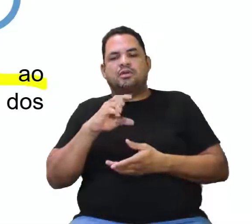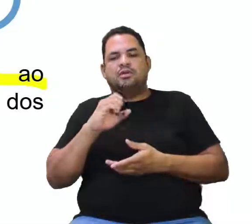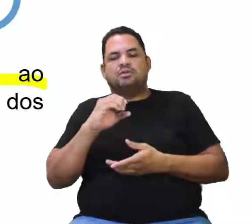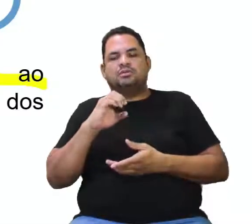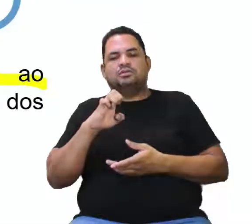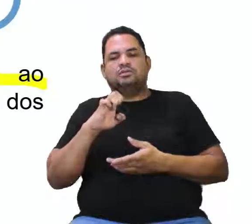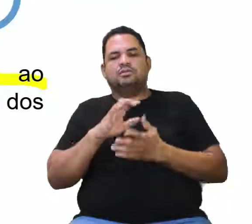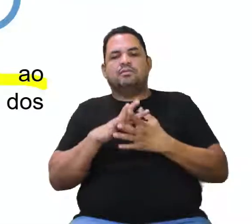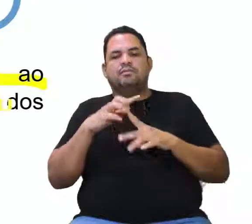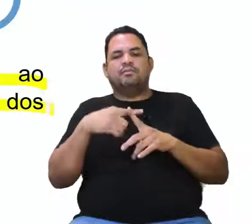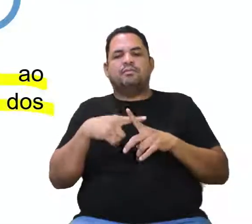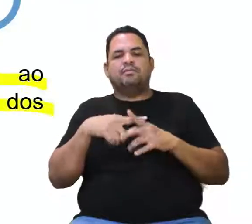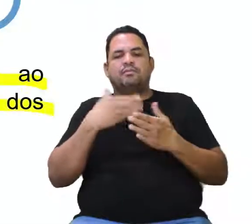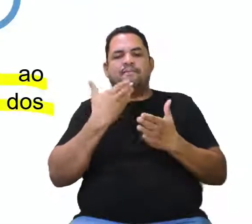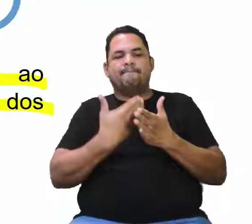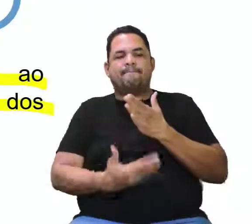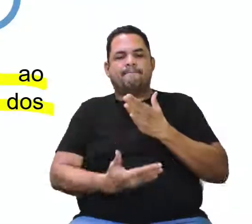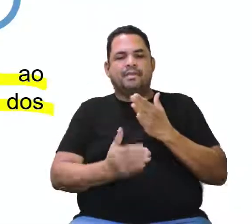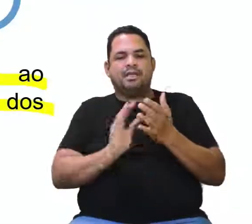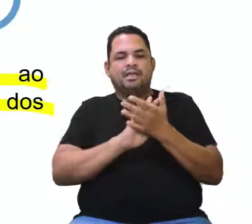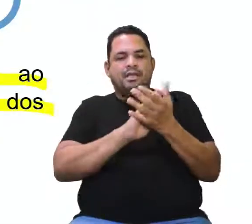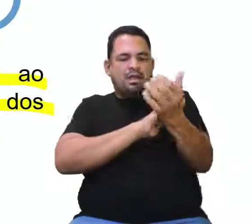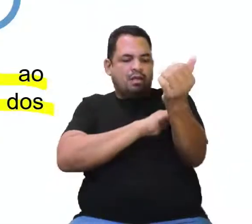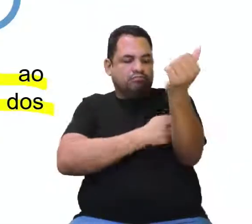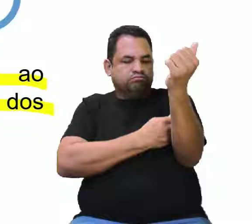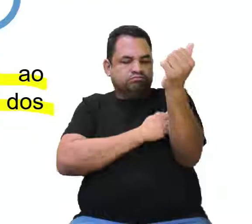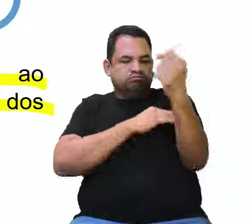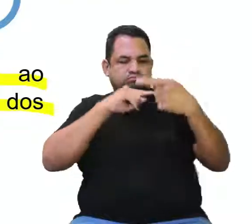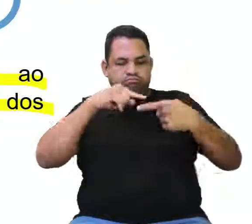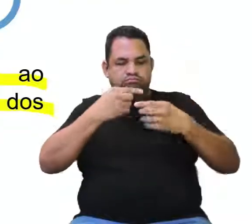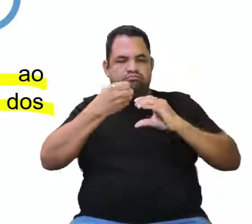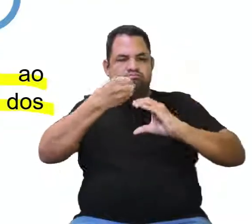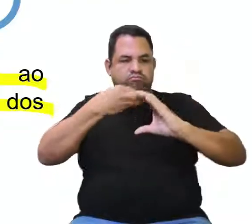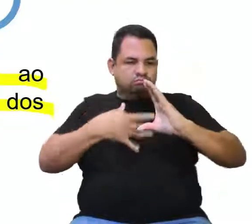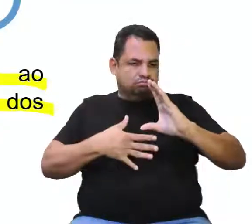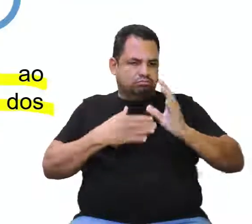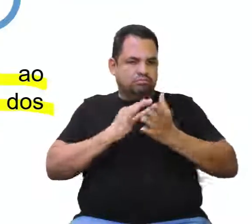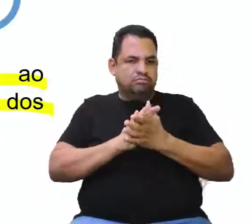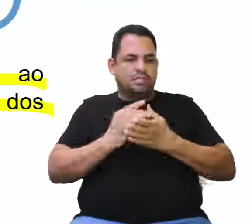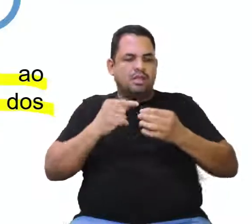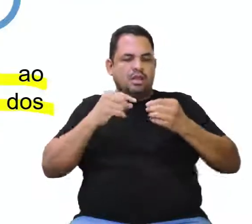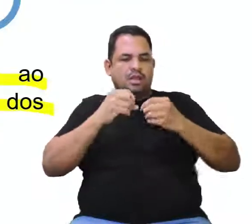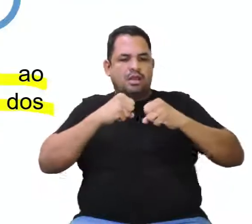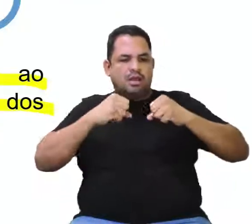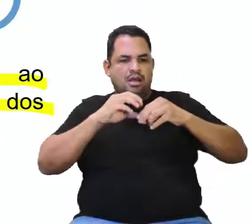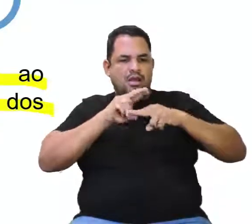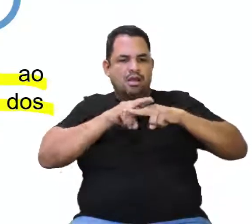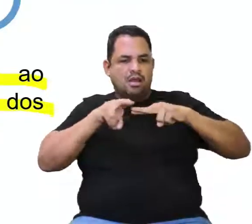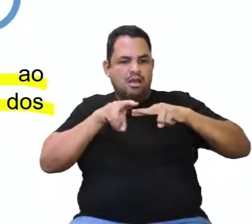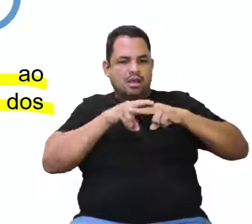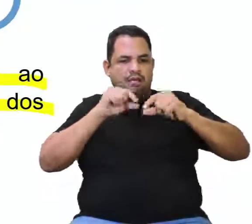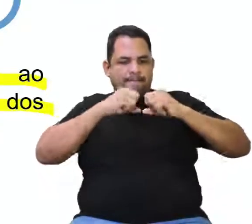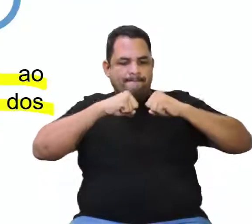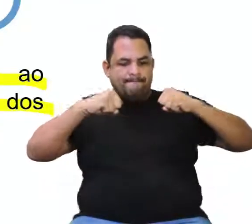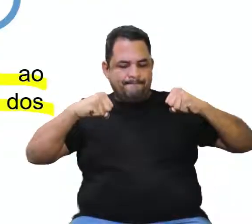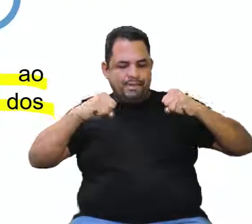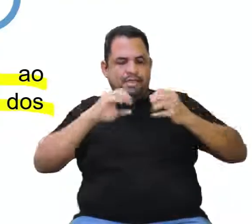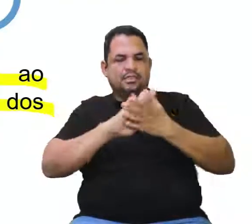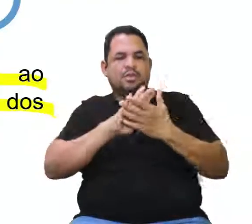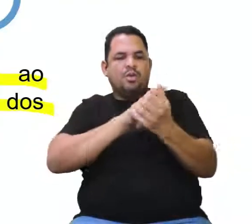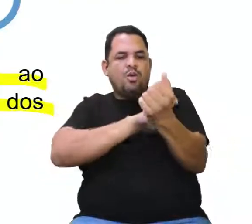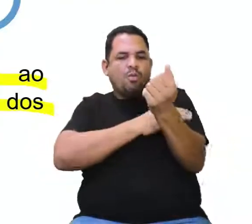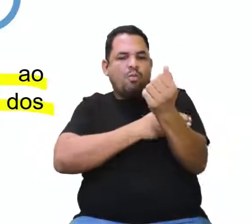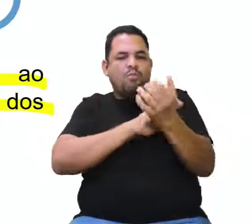por quê? Porque eu tenho a perda da função dos músculos. Então, com o processo de ligamento, eu vou perdendo ali massa